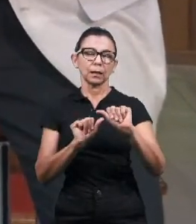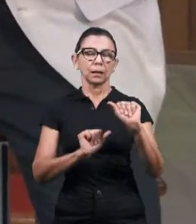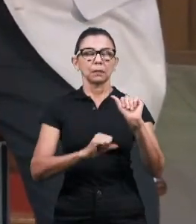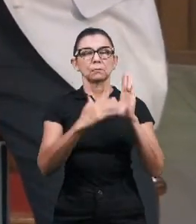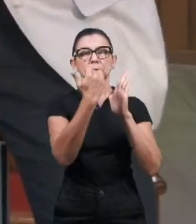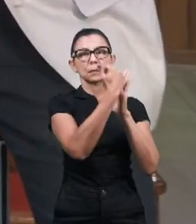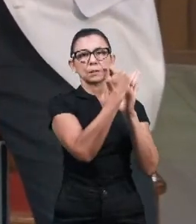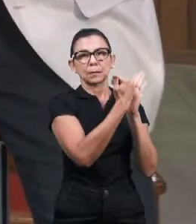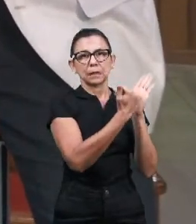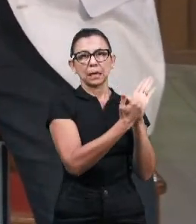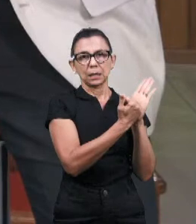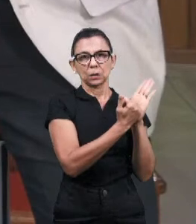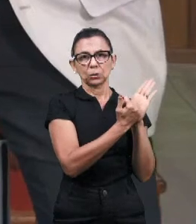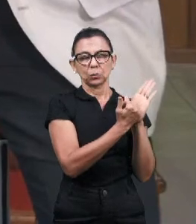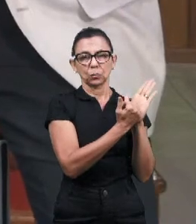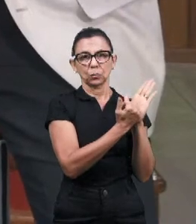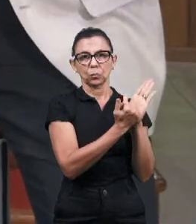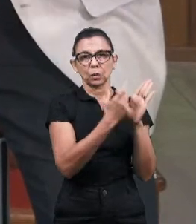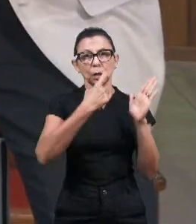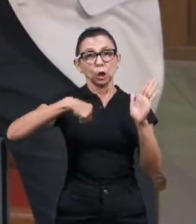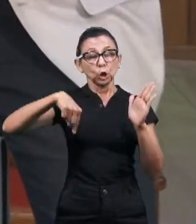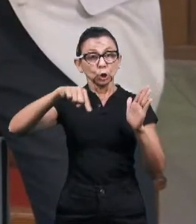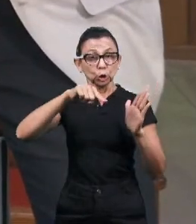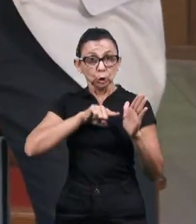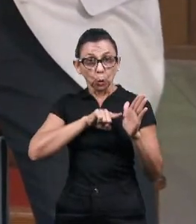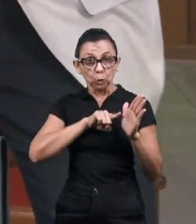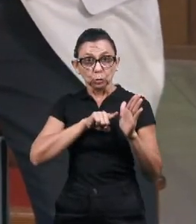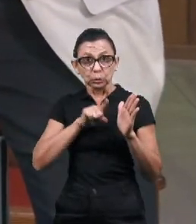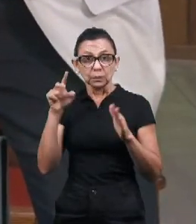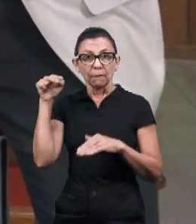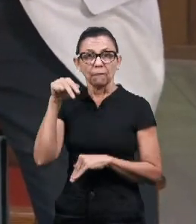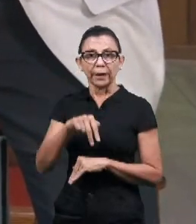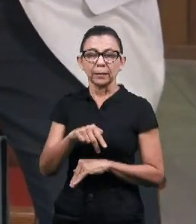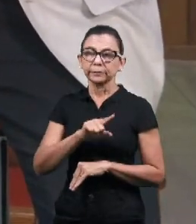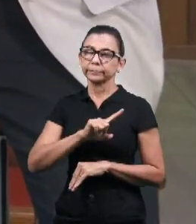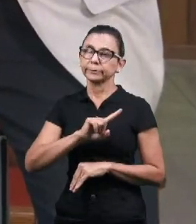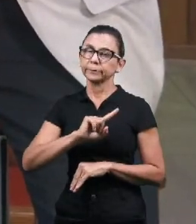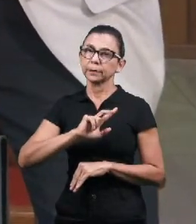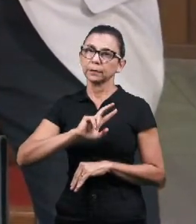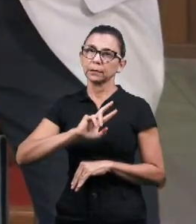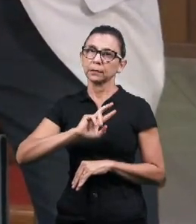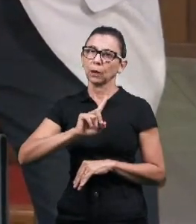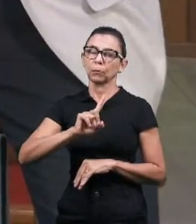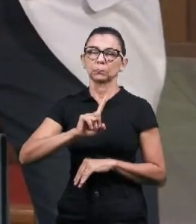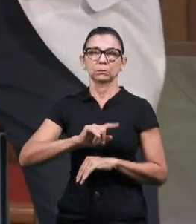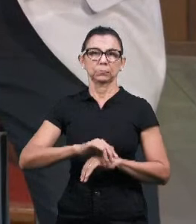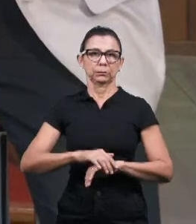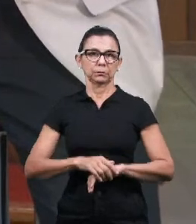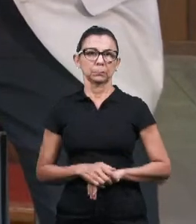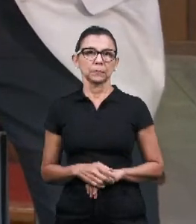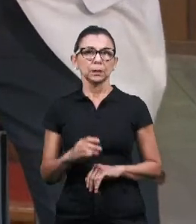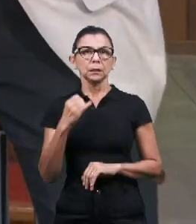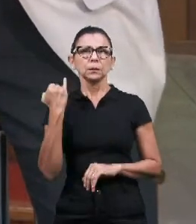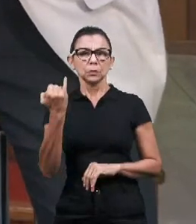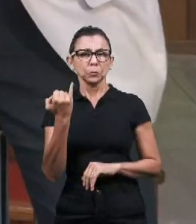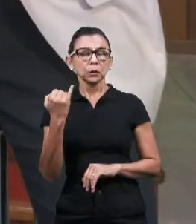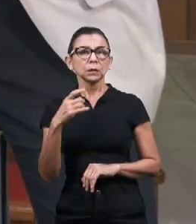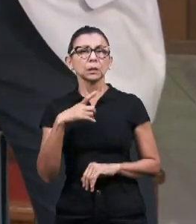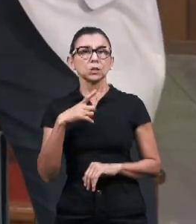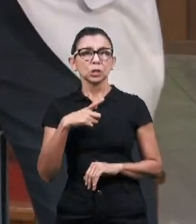todos os irmãos, porque não cabe, graças a Deus por isso, e até é importante ter a mais, porque sempre vai ter um fim de semana que um vai